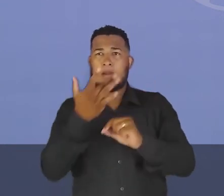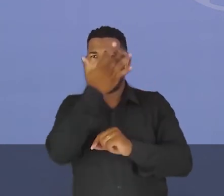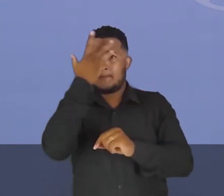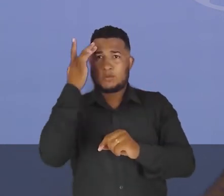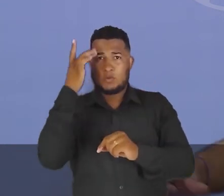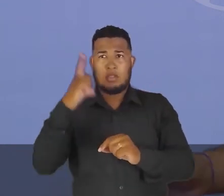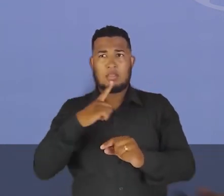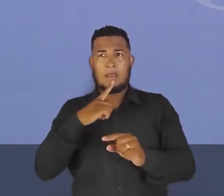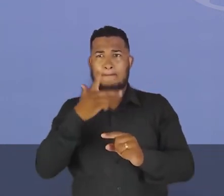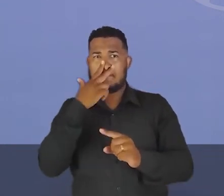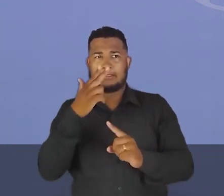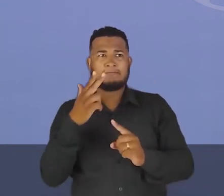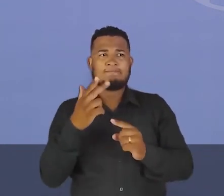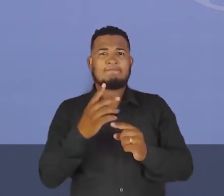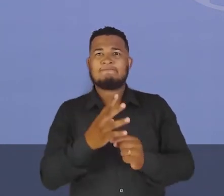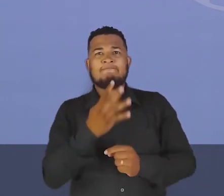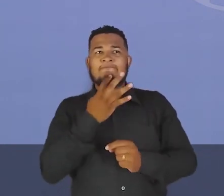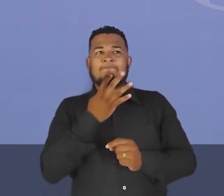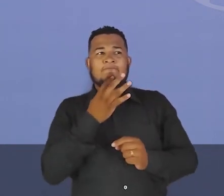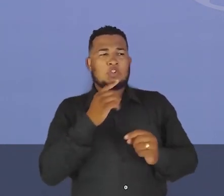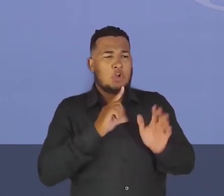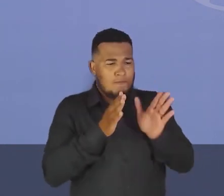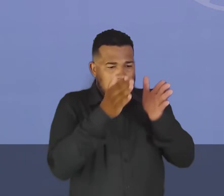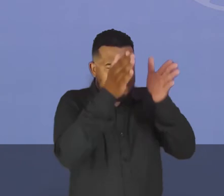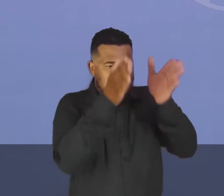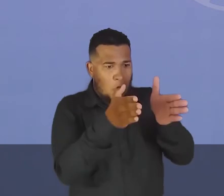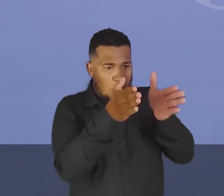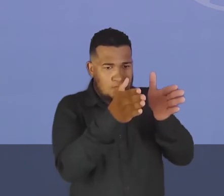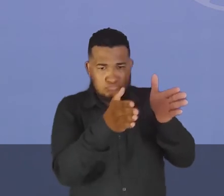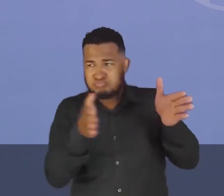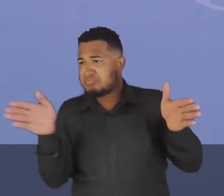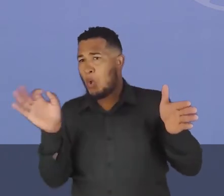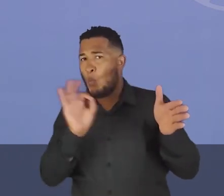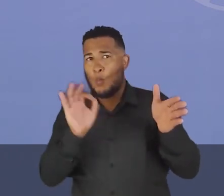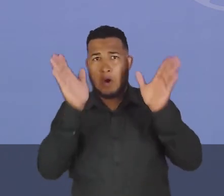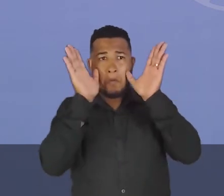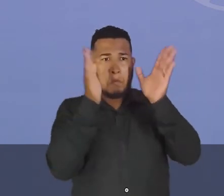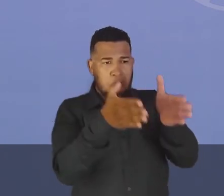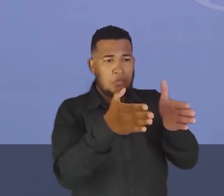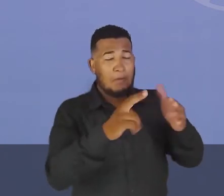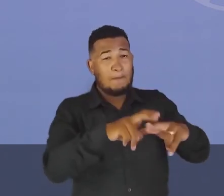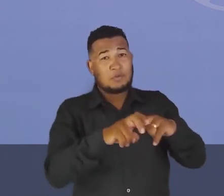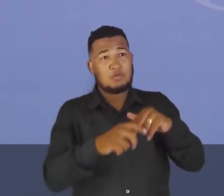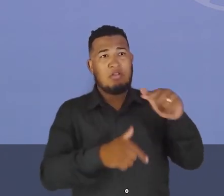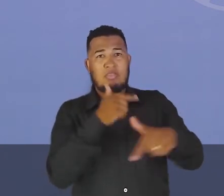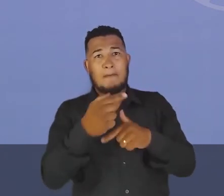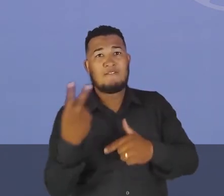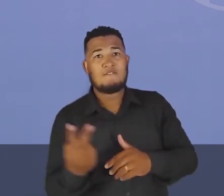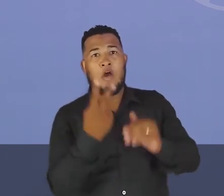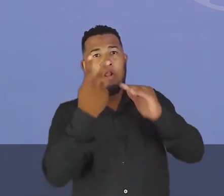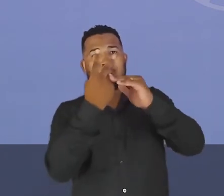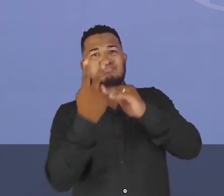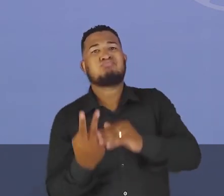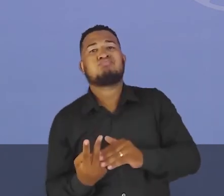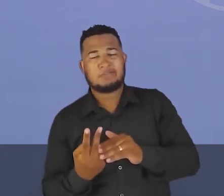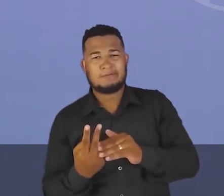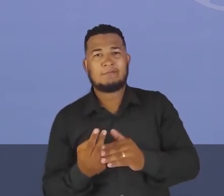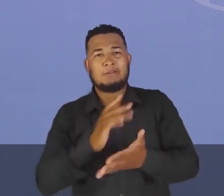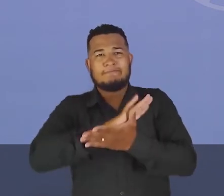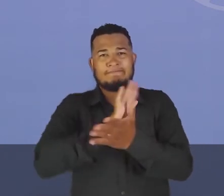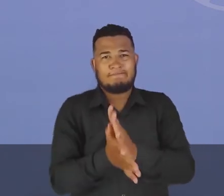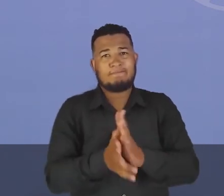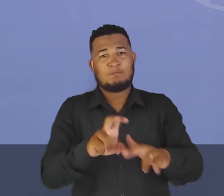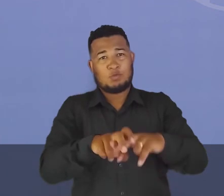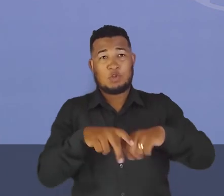completamente alheia do processo de produção e aí o seu trabalho, então, era desvalorizado e explorado a partir